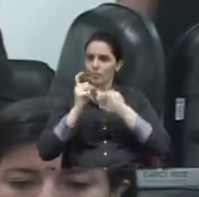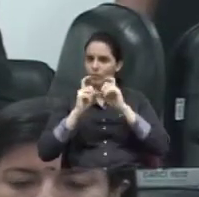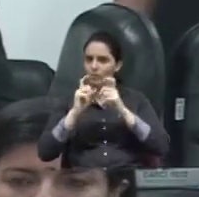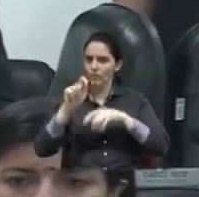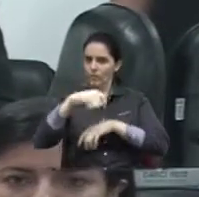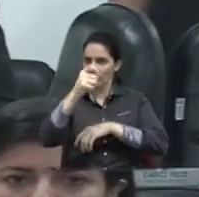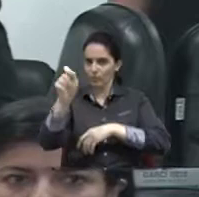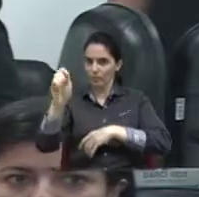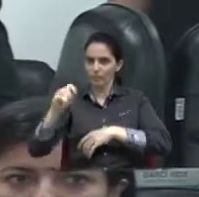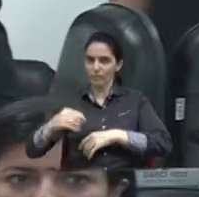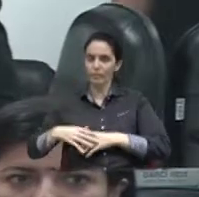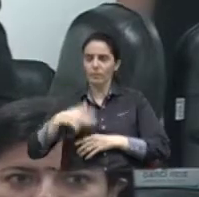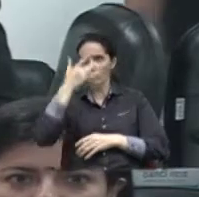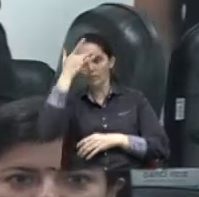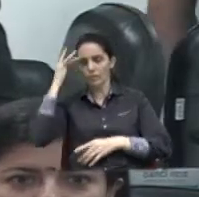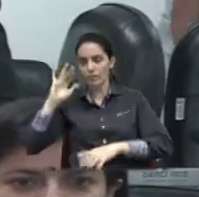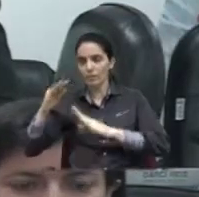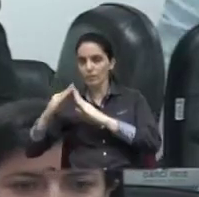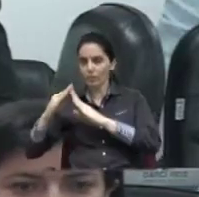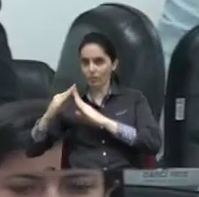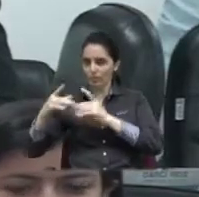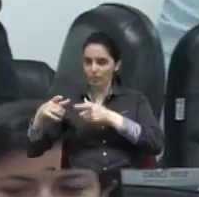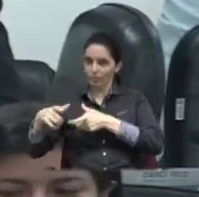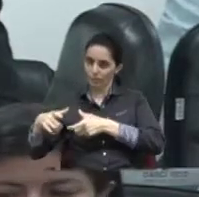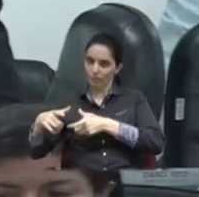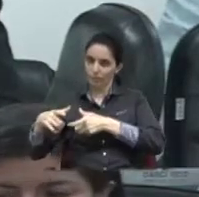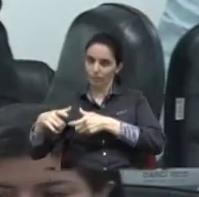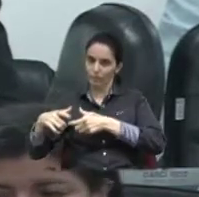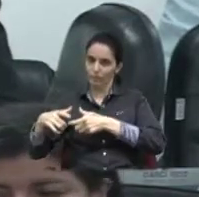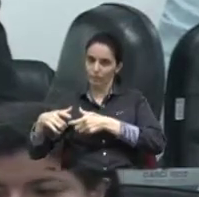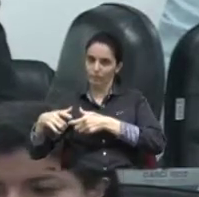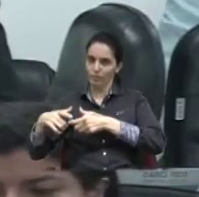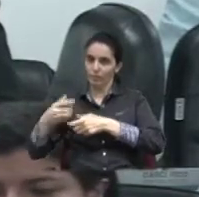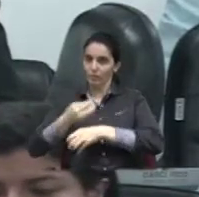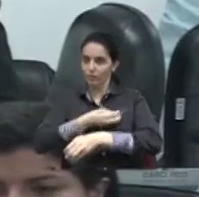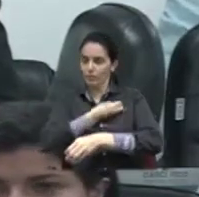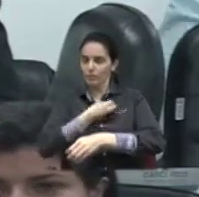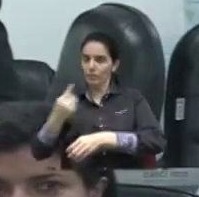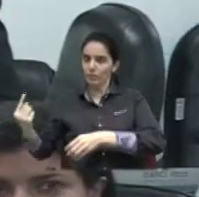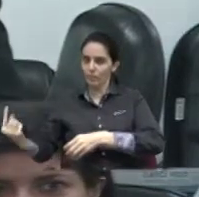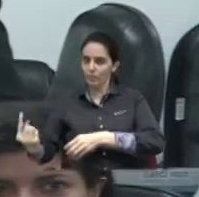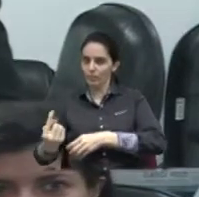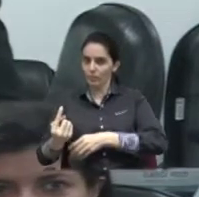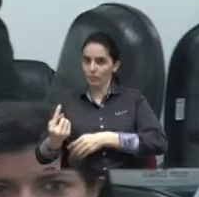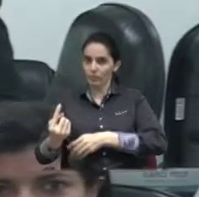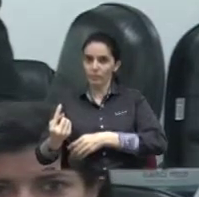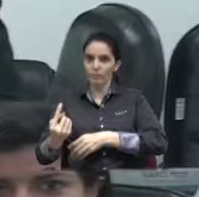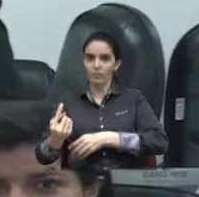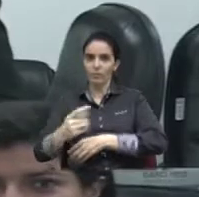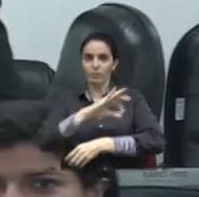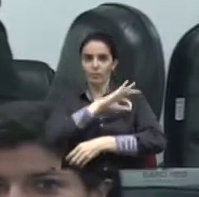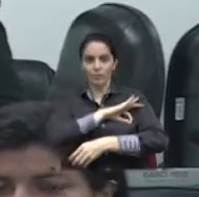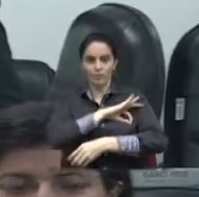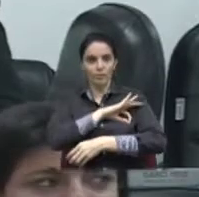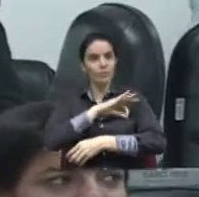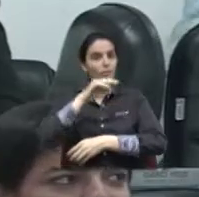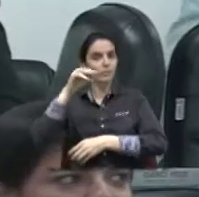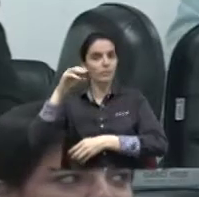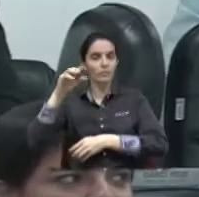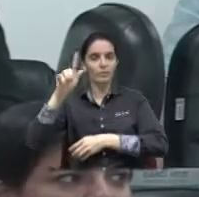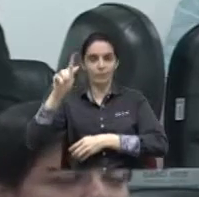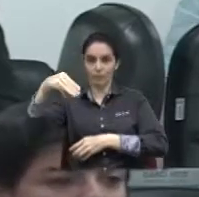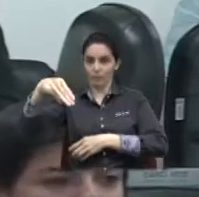de moradores e lá também esteve presente um guarda municipal, e os moradores fizeram